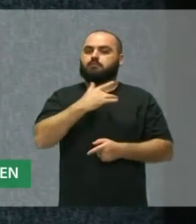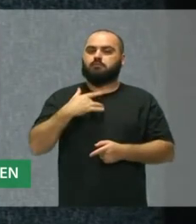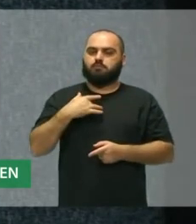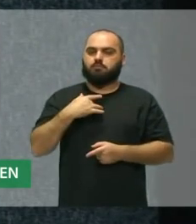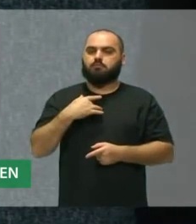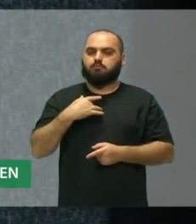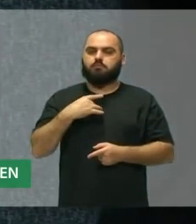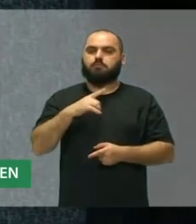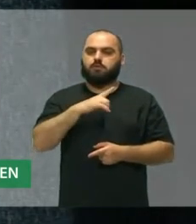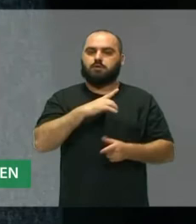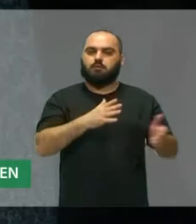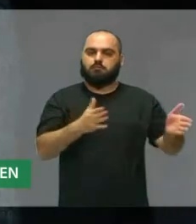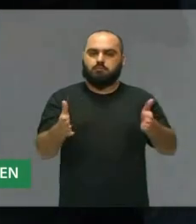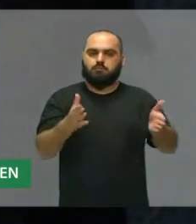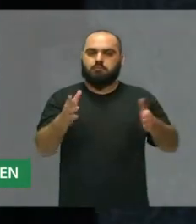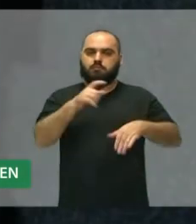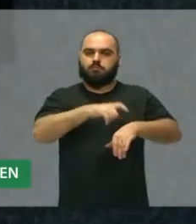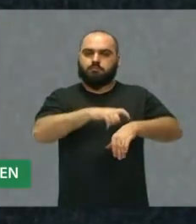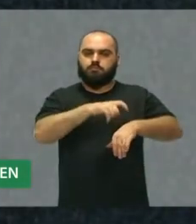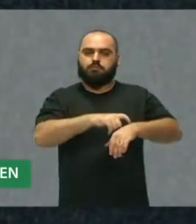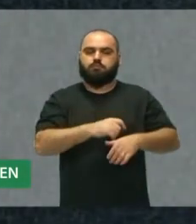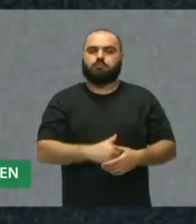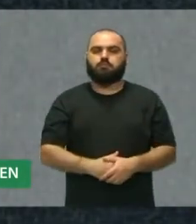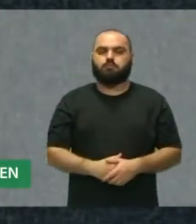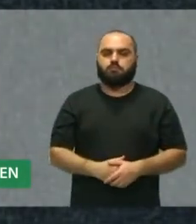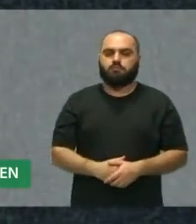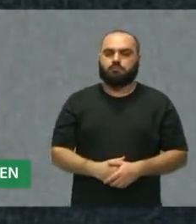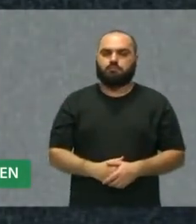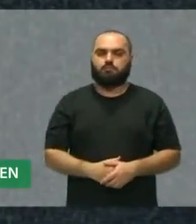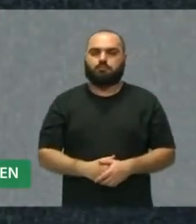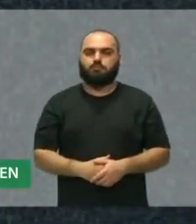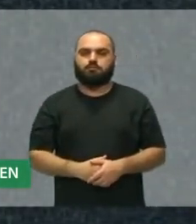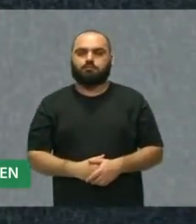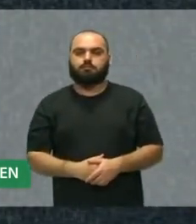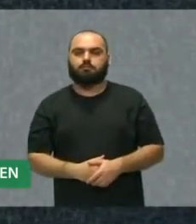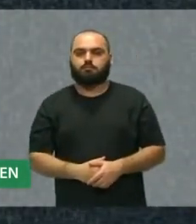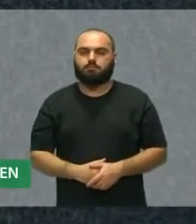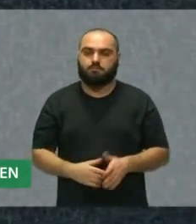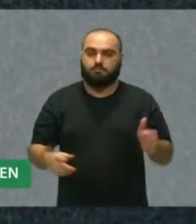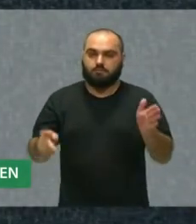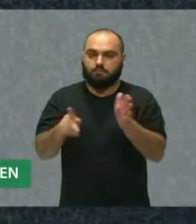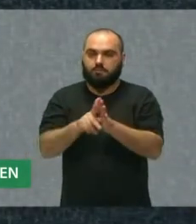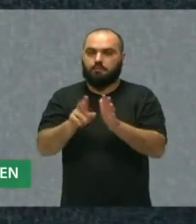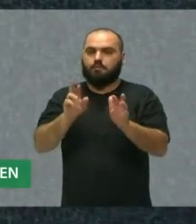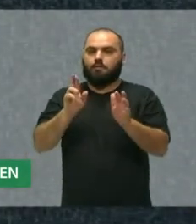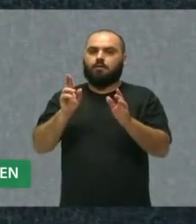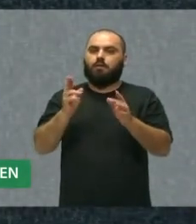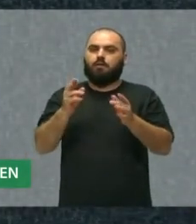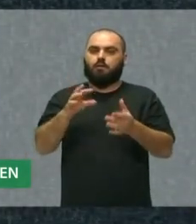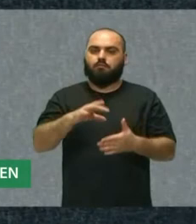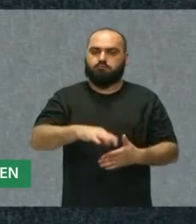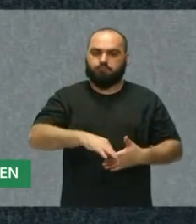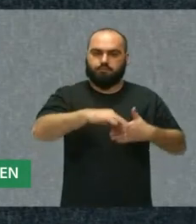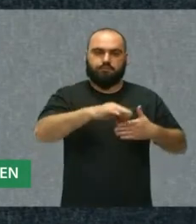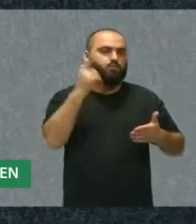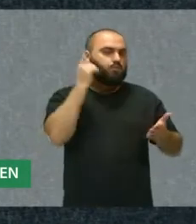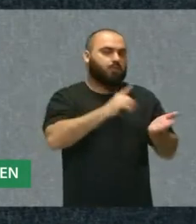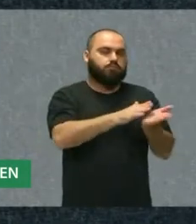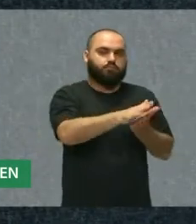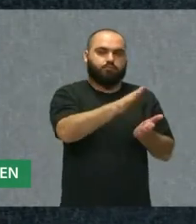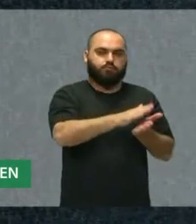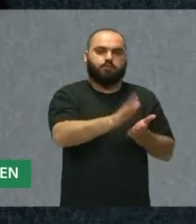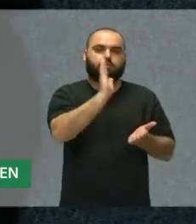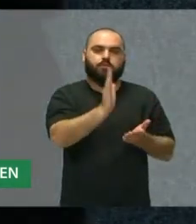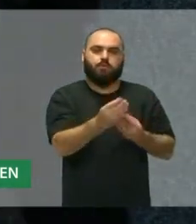questão do período, do tempo, em função do resgate dessa prestação de contas em arquivo externo para digitalização. Eu já